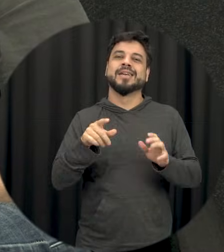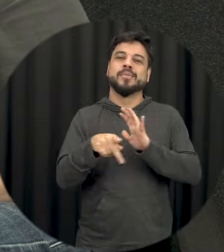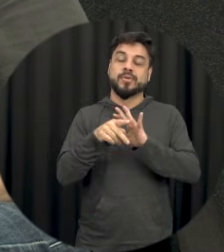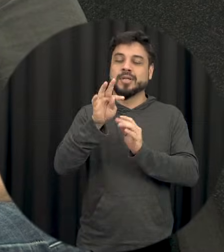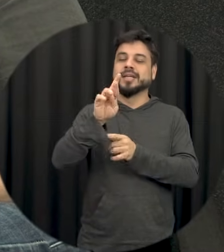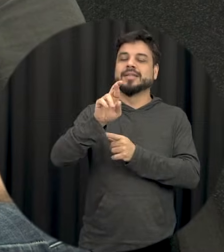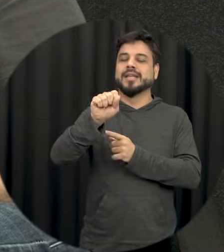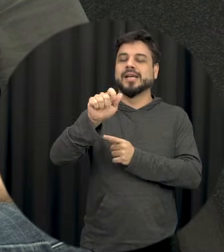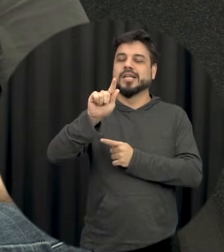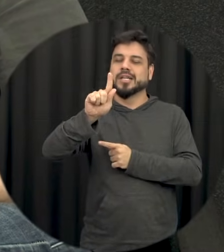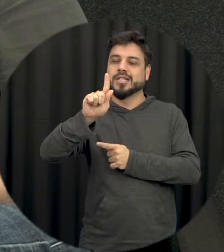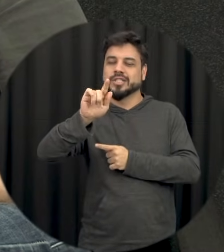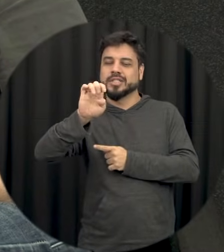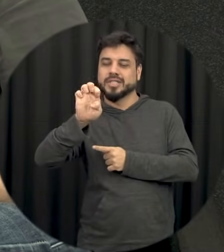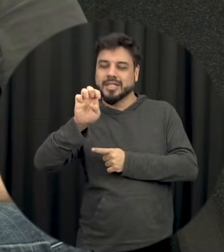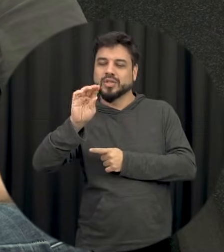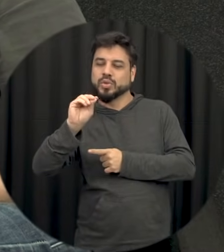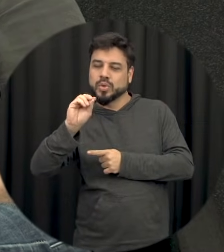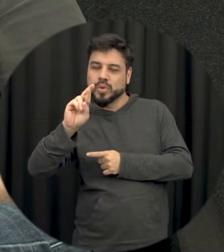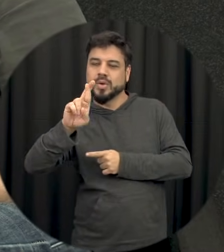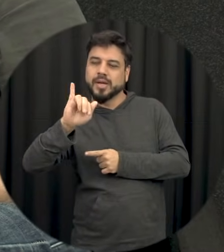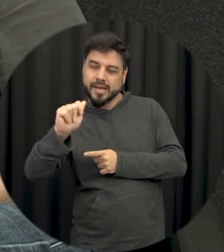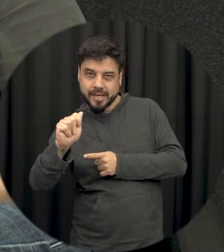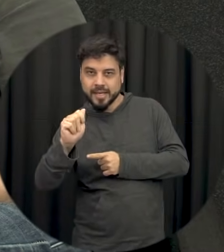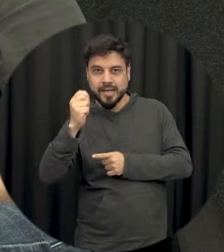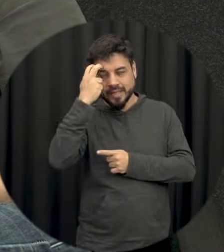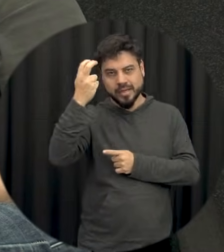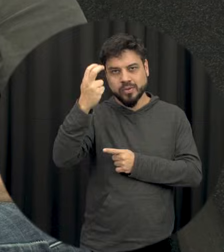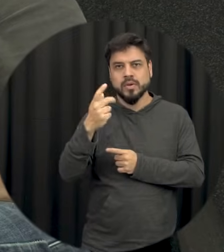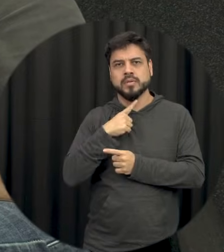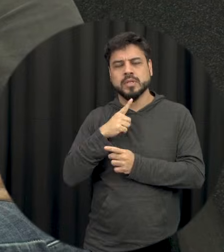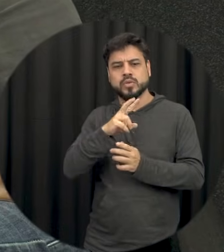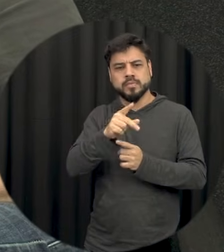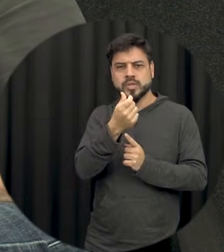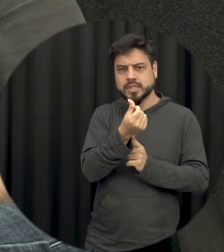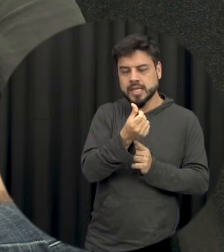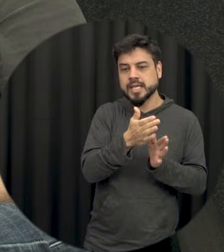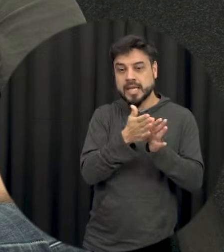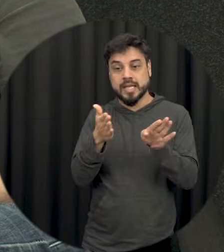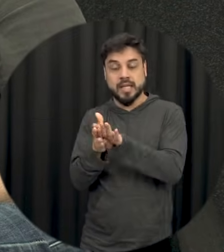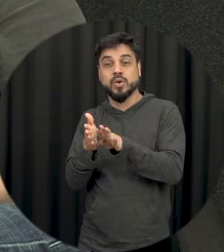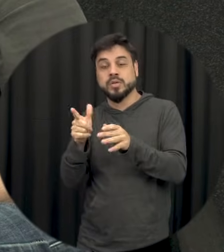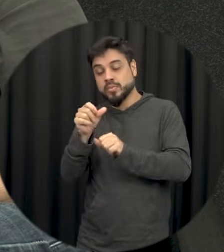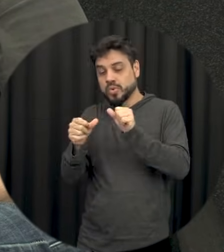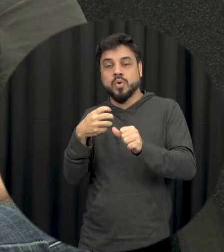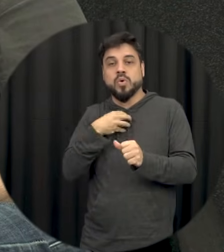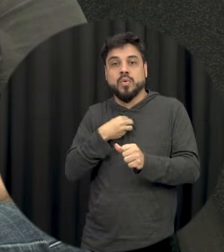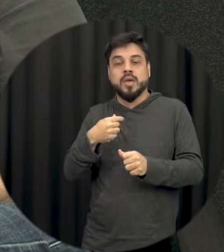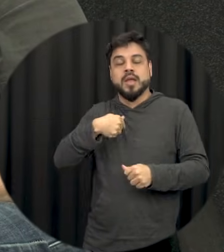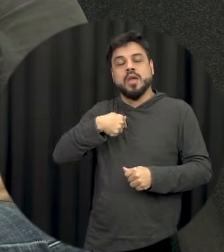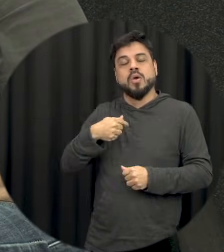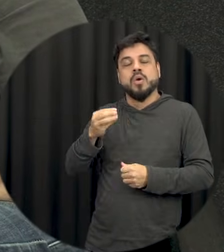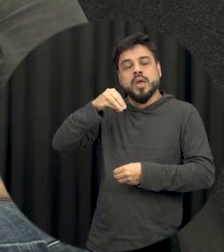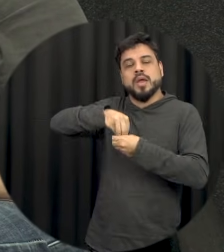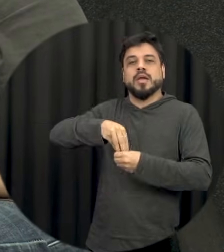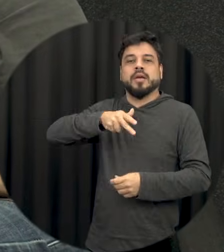palavra-chave. Desde 2005, 2006 mudou um pouco a minha forma inclusive de estar dentro da antropologia. Hoje eu posso dizer